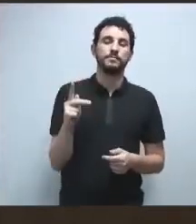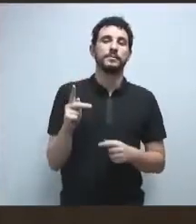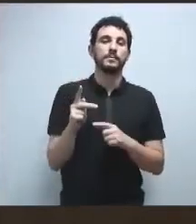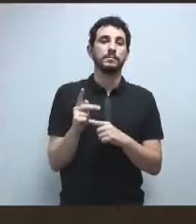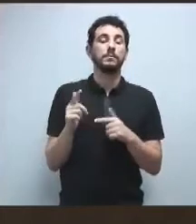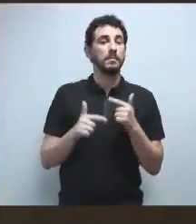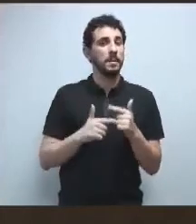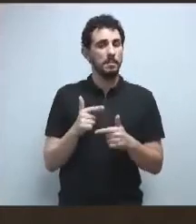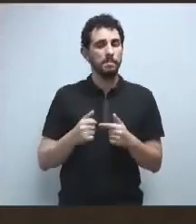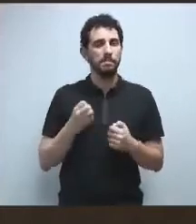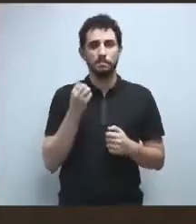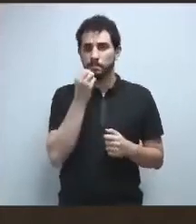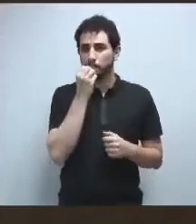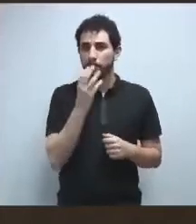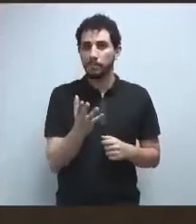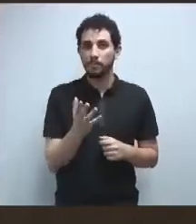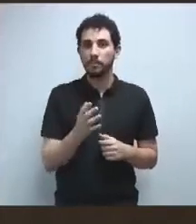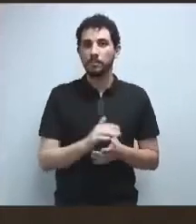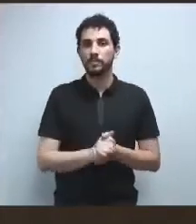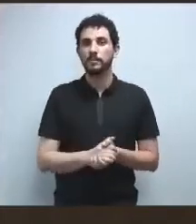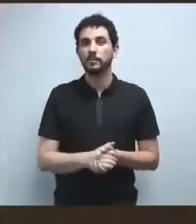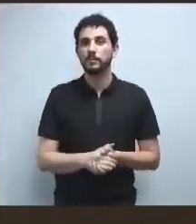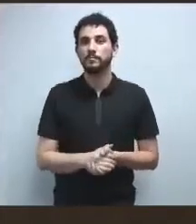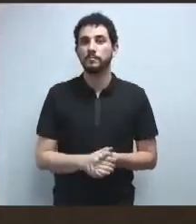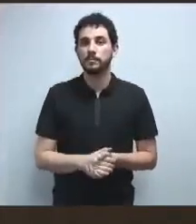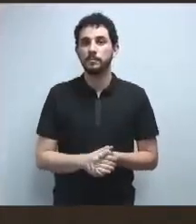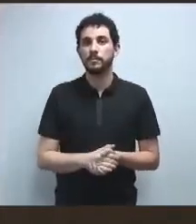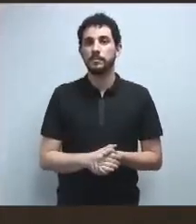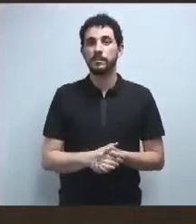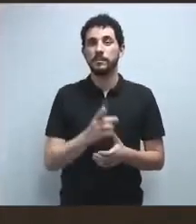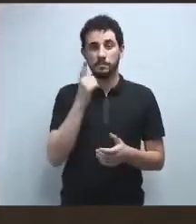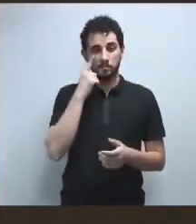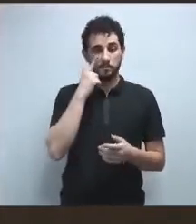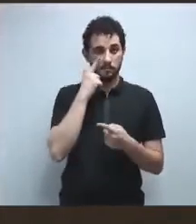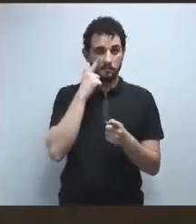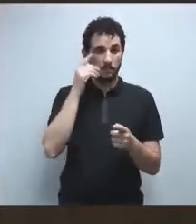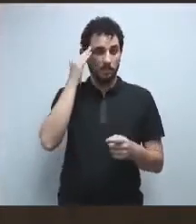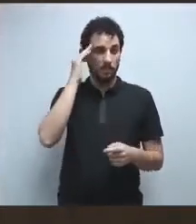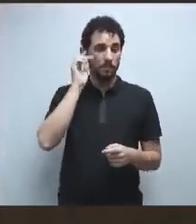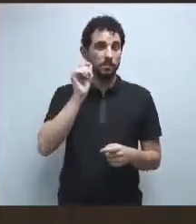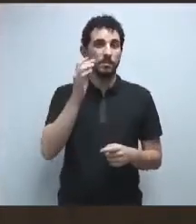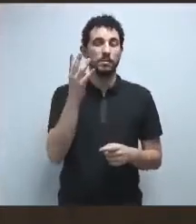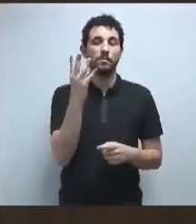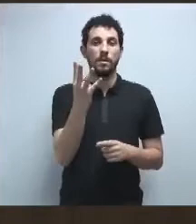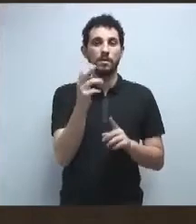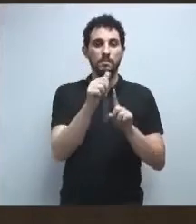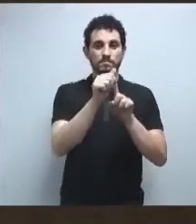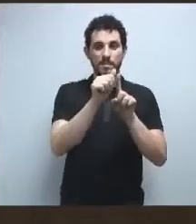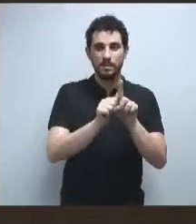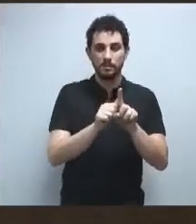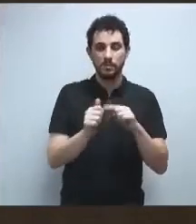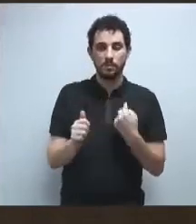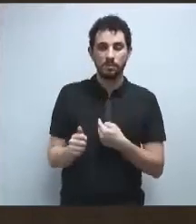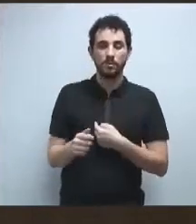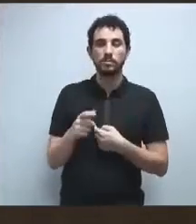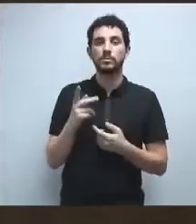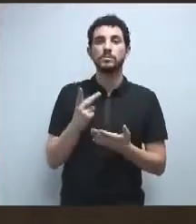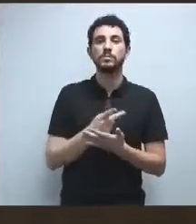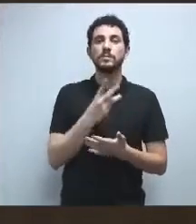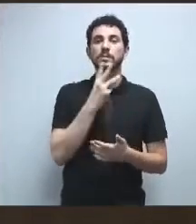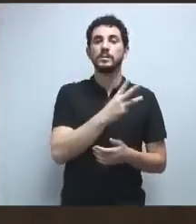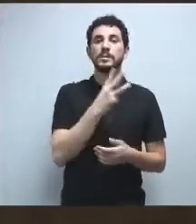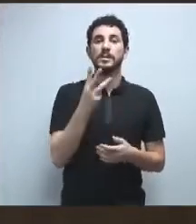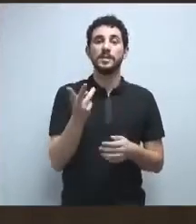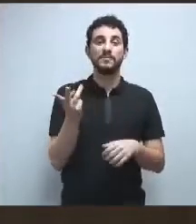excepcional dos senhores terem uma idéia em quatro meses nós estivemos 33